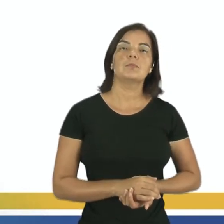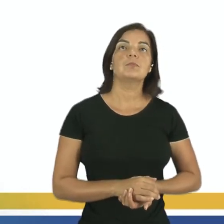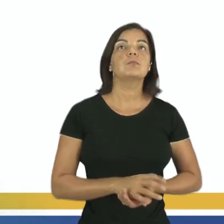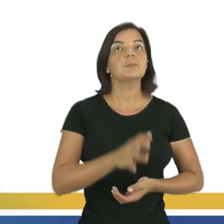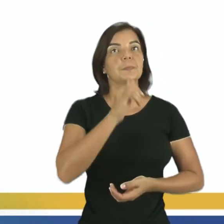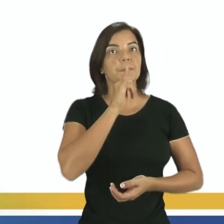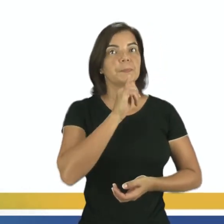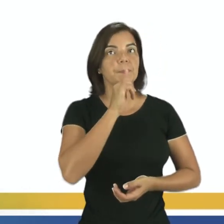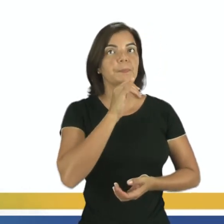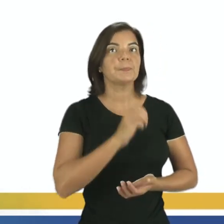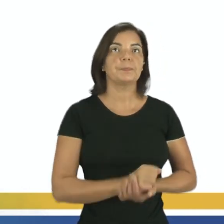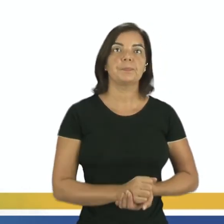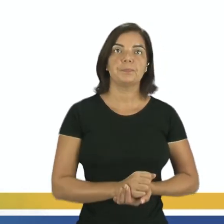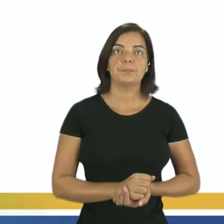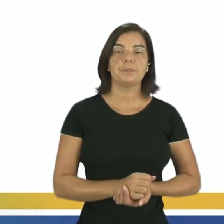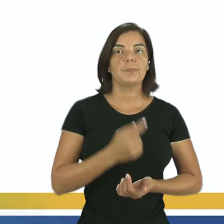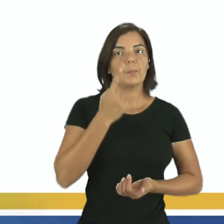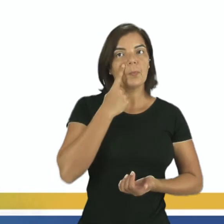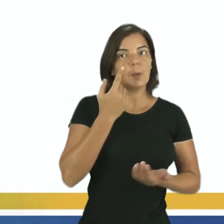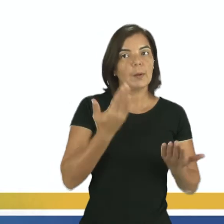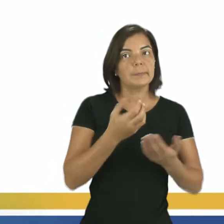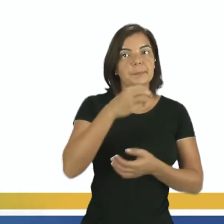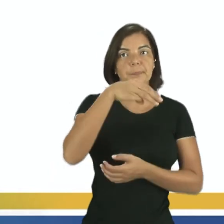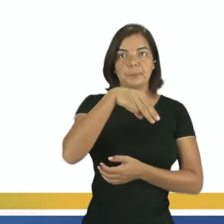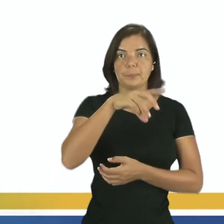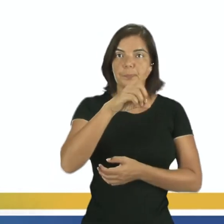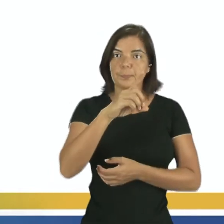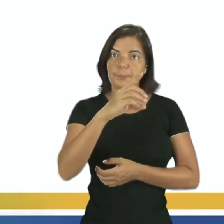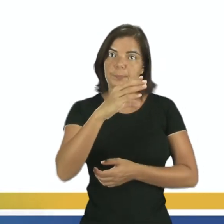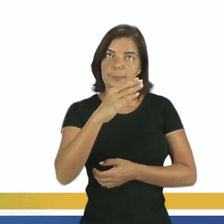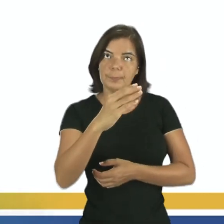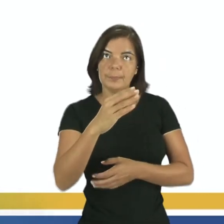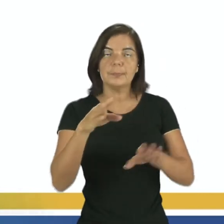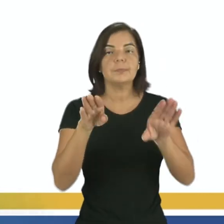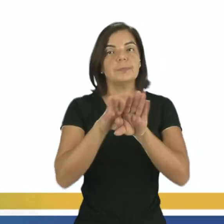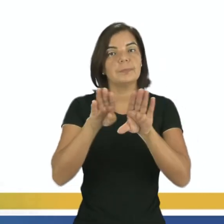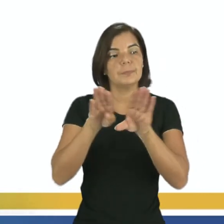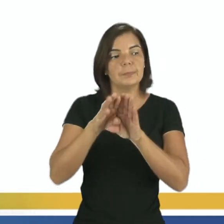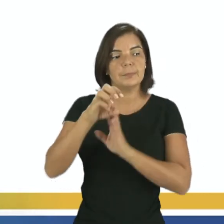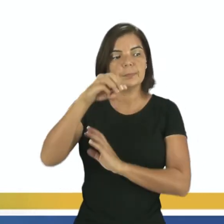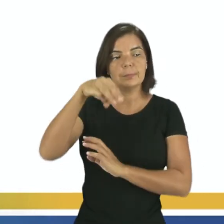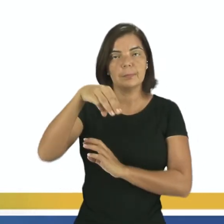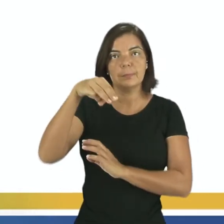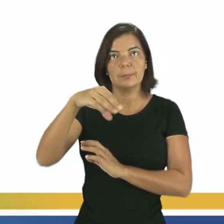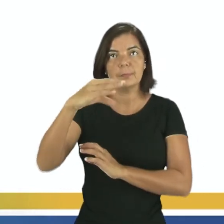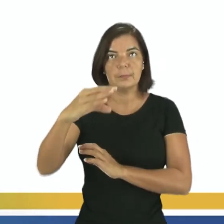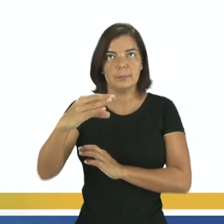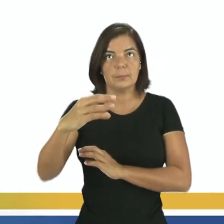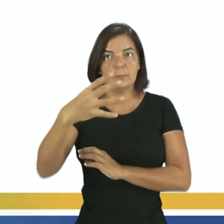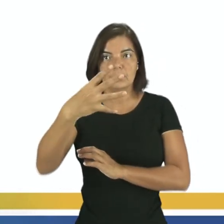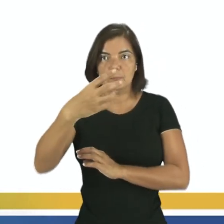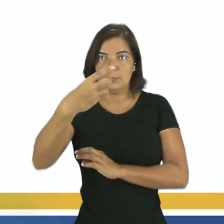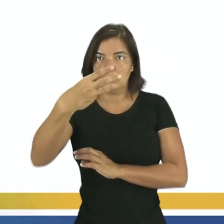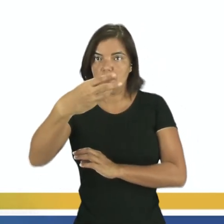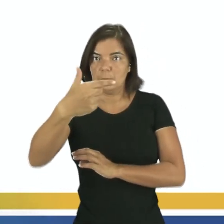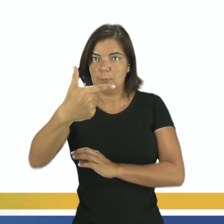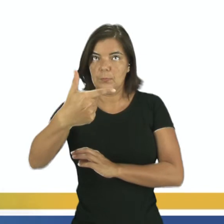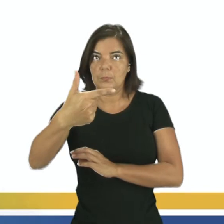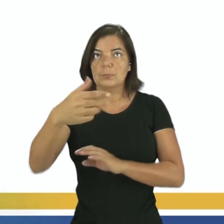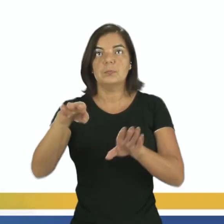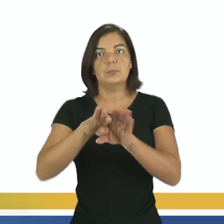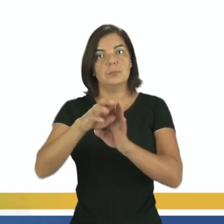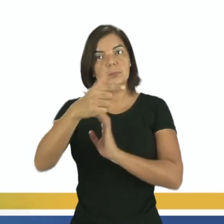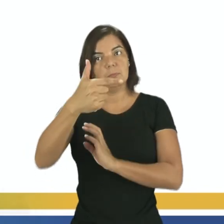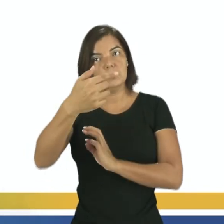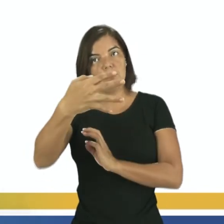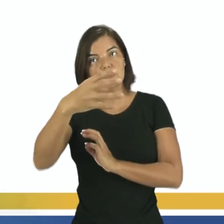Mais um exemplo. Vamos agora determinar ao mesmo tempo o MDC e o MMC de 432